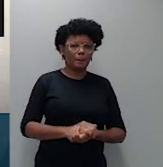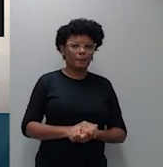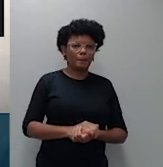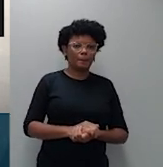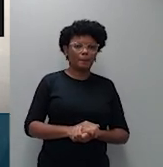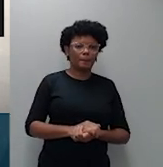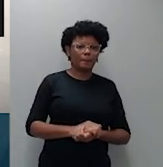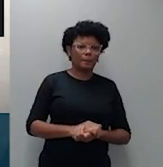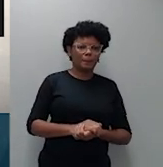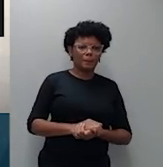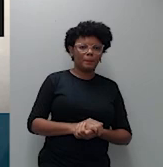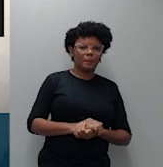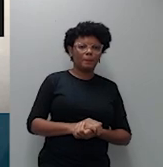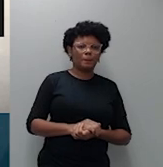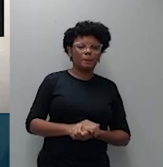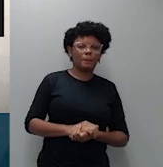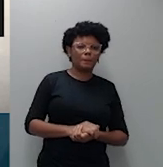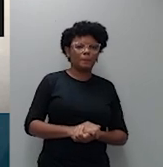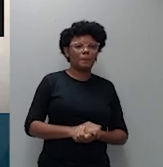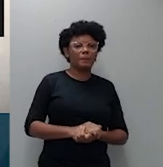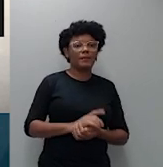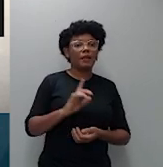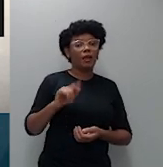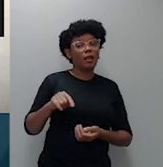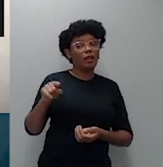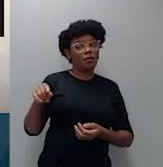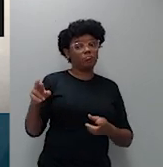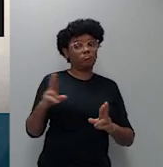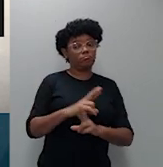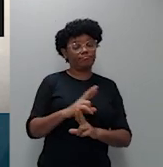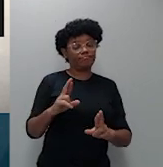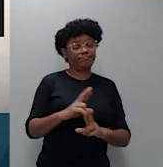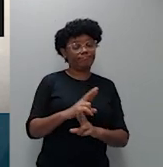é uma questão relacionada à